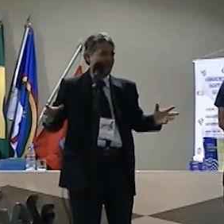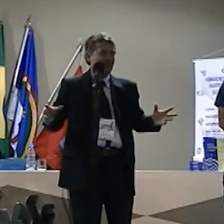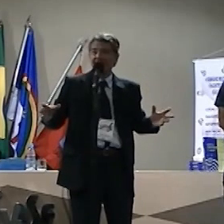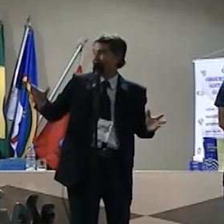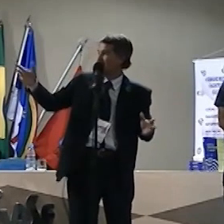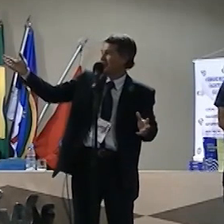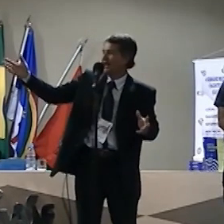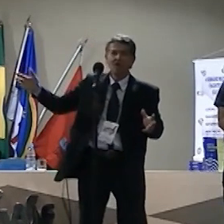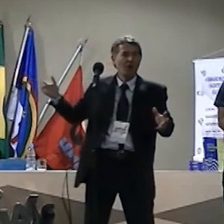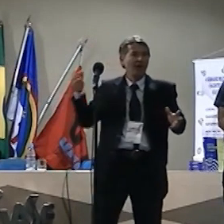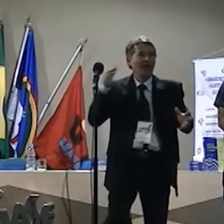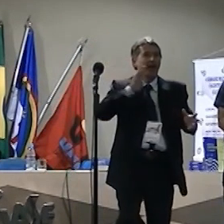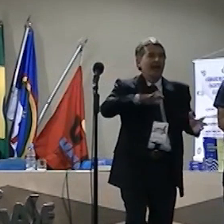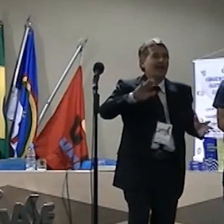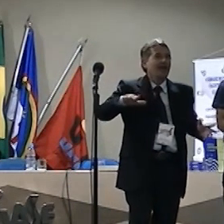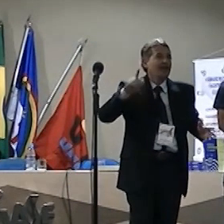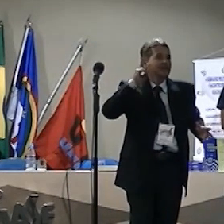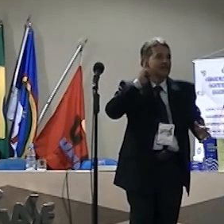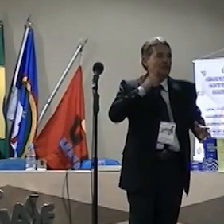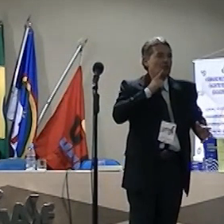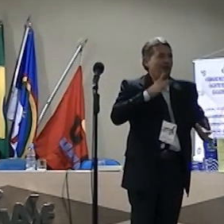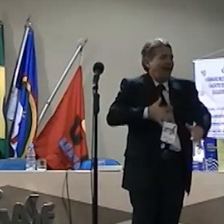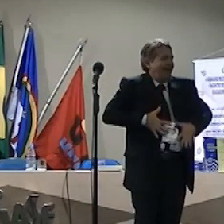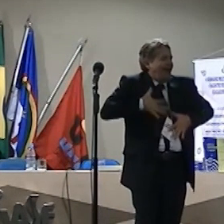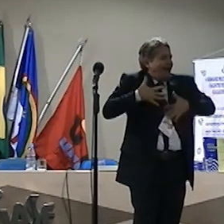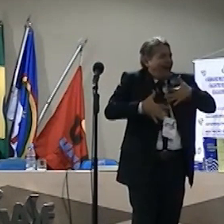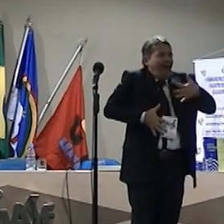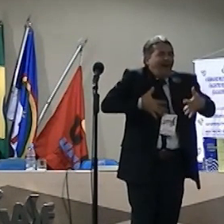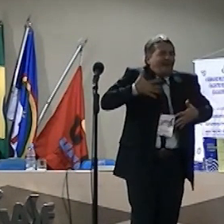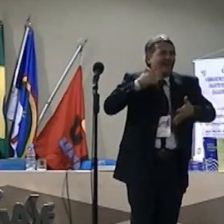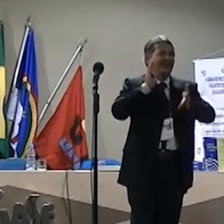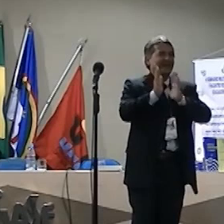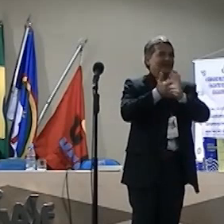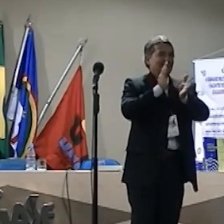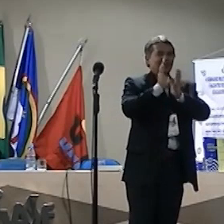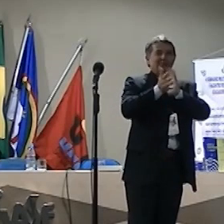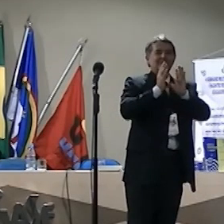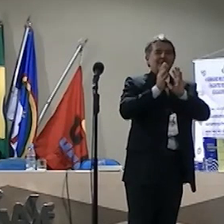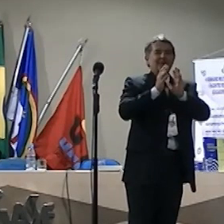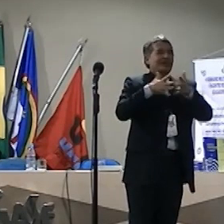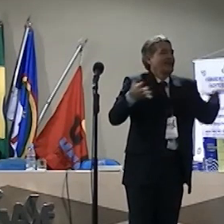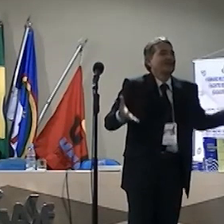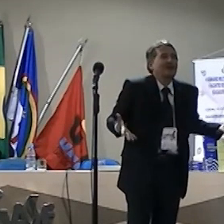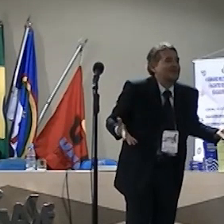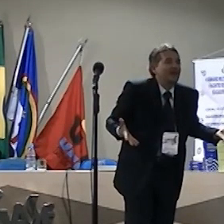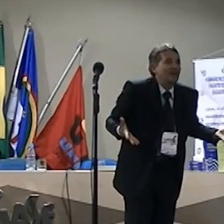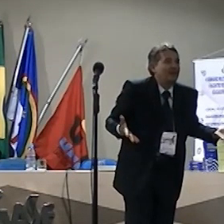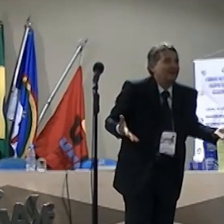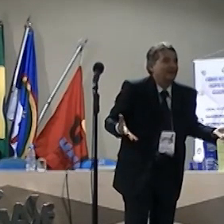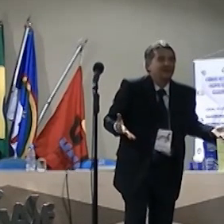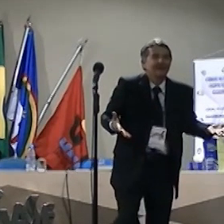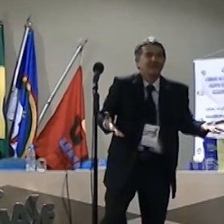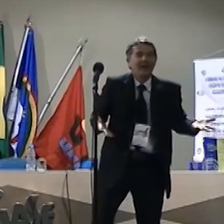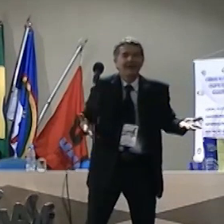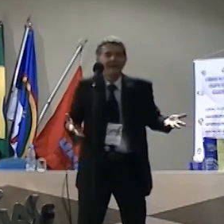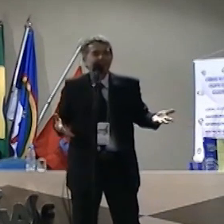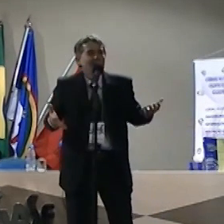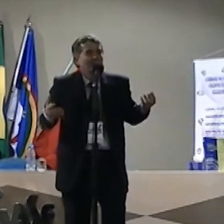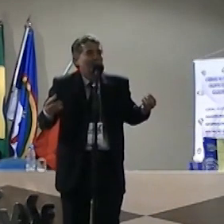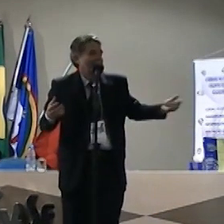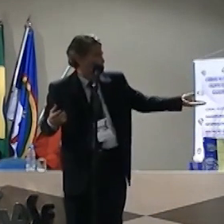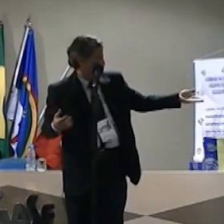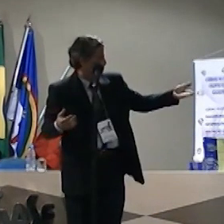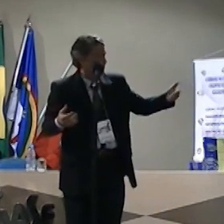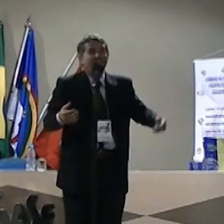pudessem ficar felizes. Tá ali, ó. Criança surda é feliz com Libras. Esse é o nosso lema. Tá?